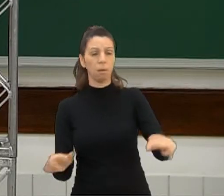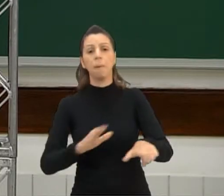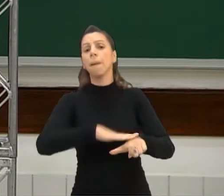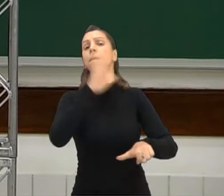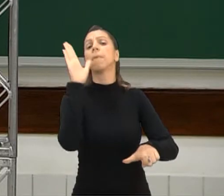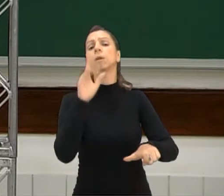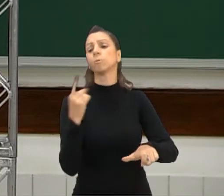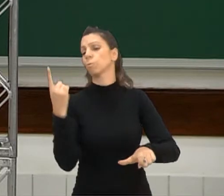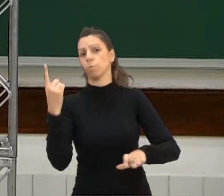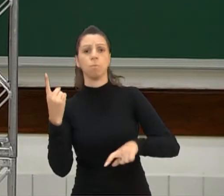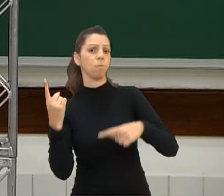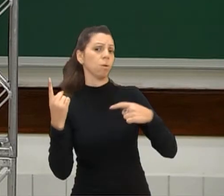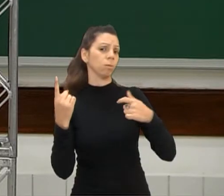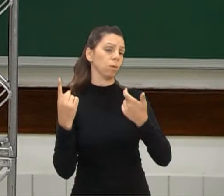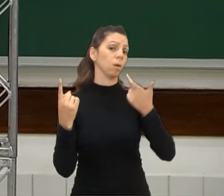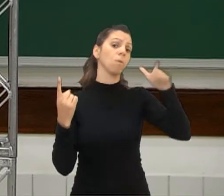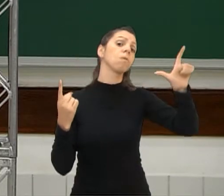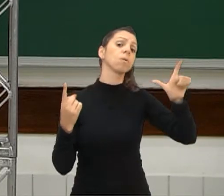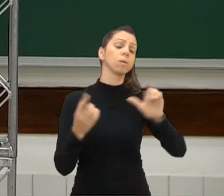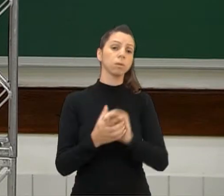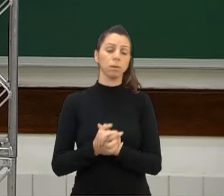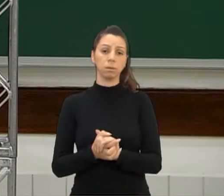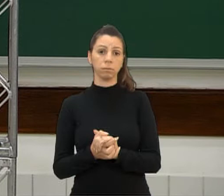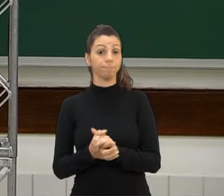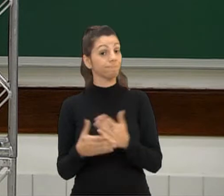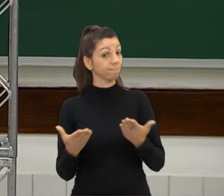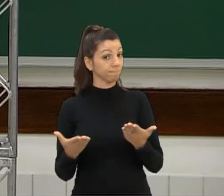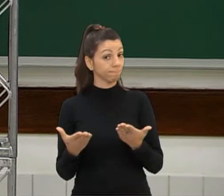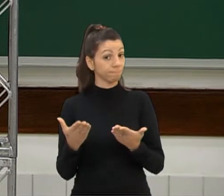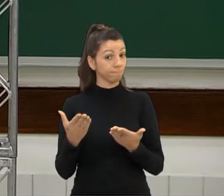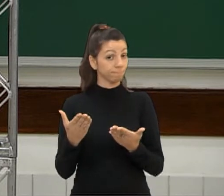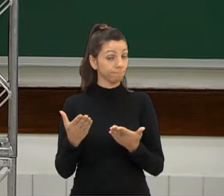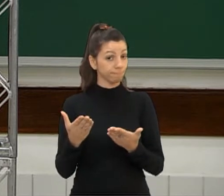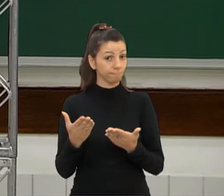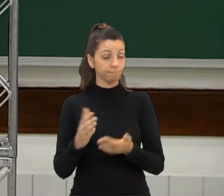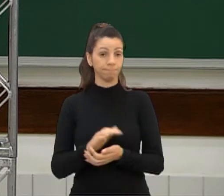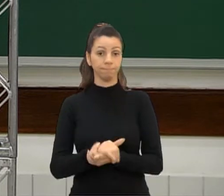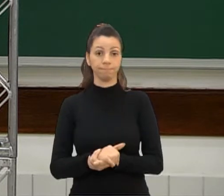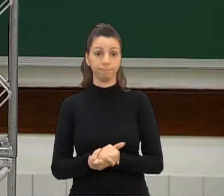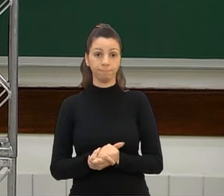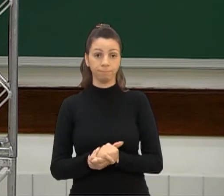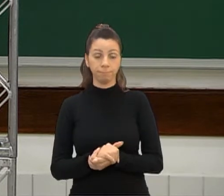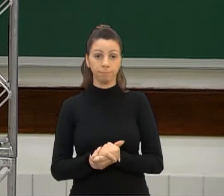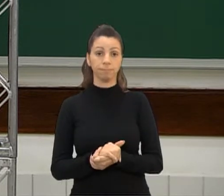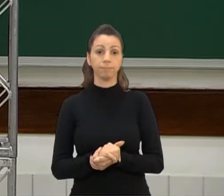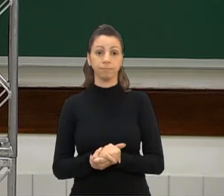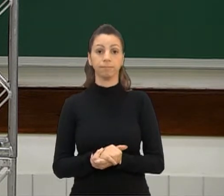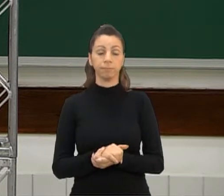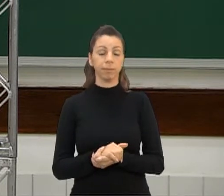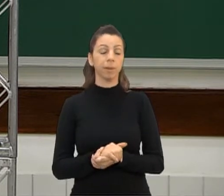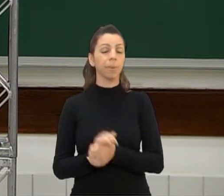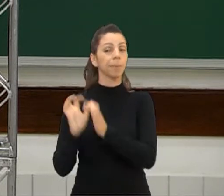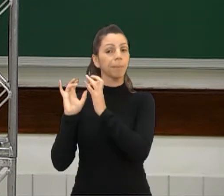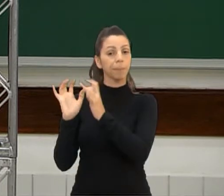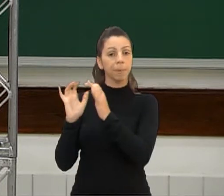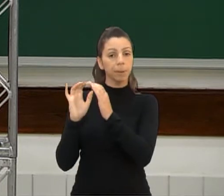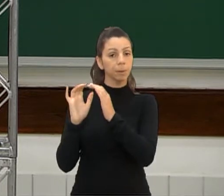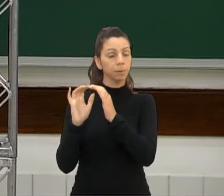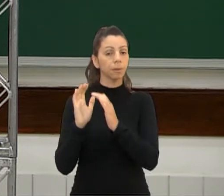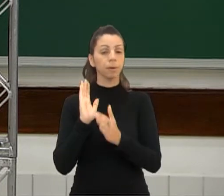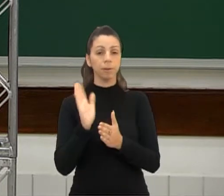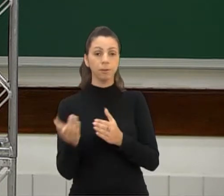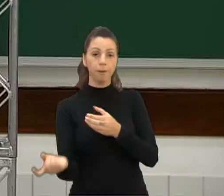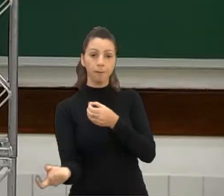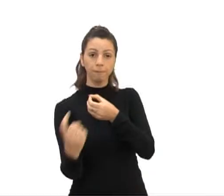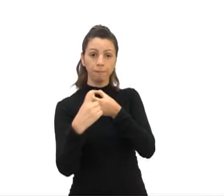uma dica lá no comecinho, quando eu falei que a tela é em primeira pessoa. Vale? Então, pensem um pouquinho e aí